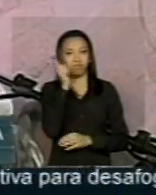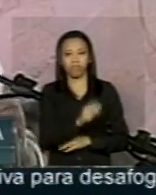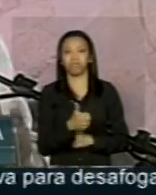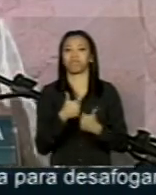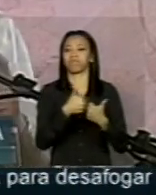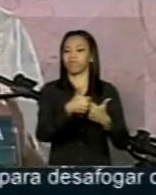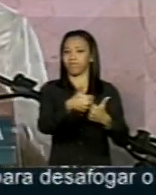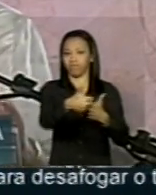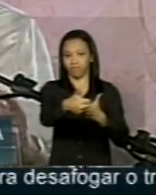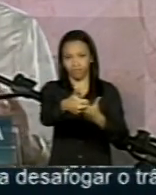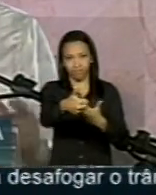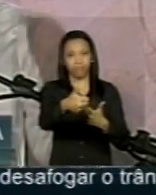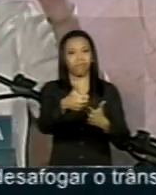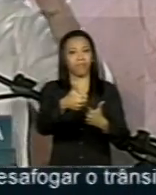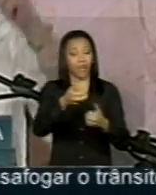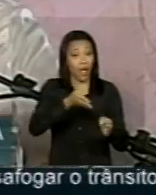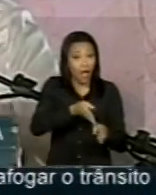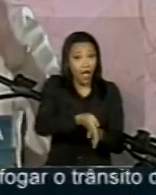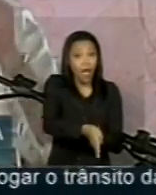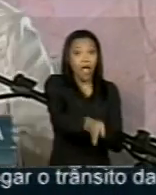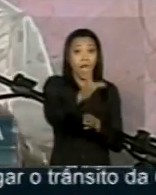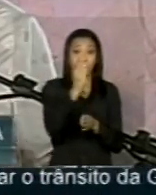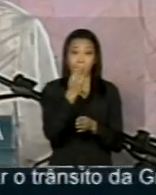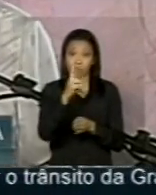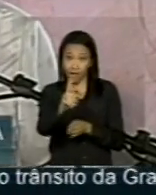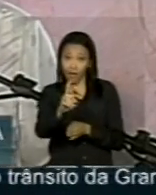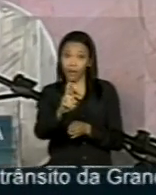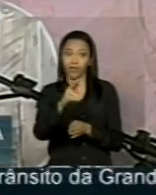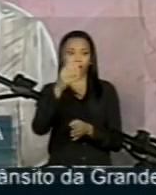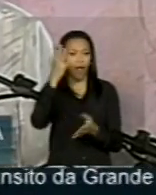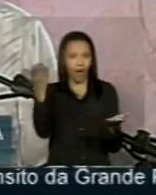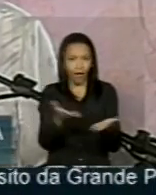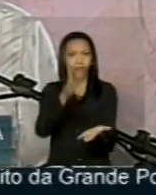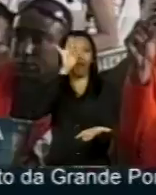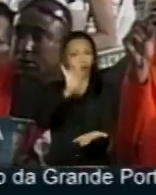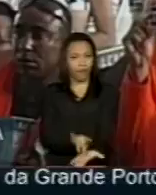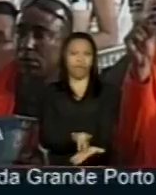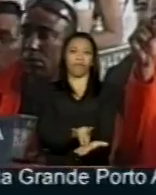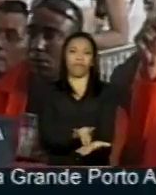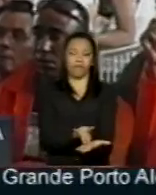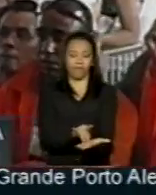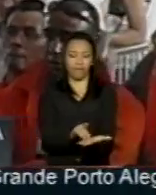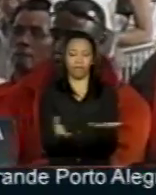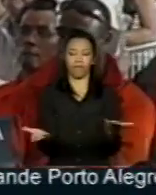A BR-448 agora é uma realidade.